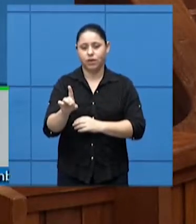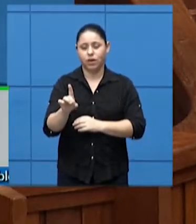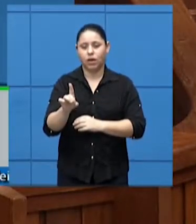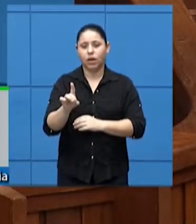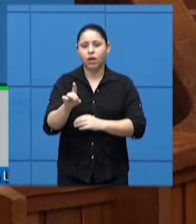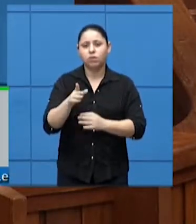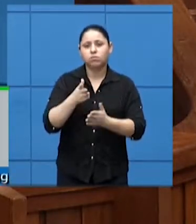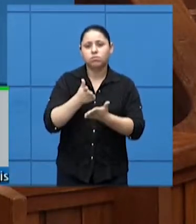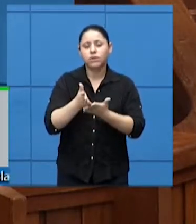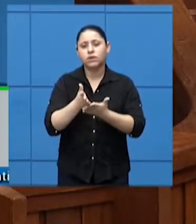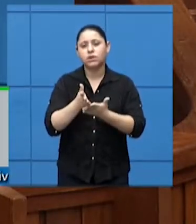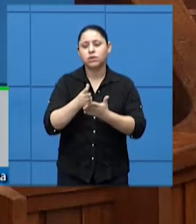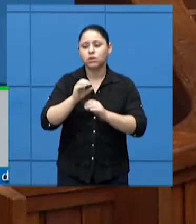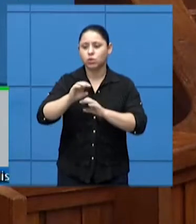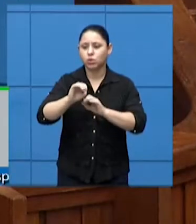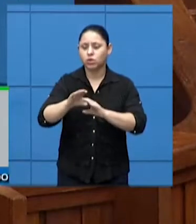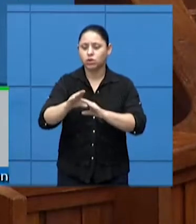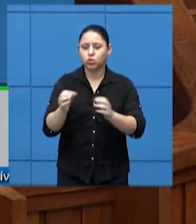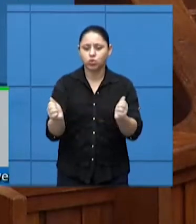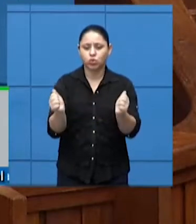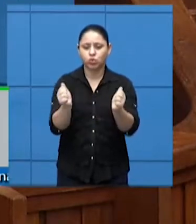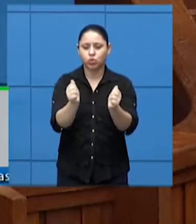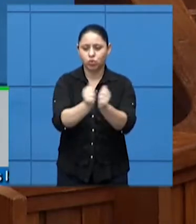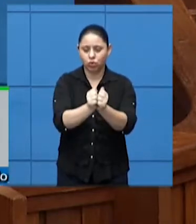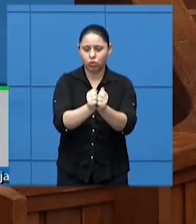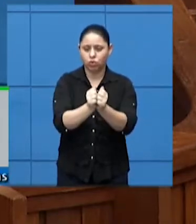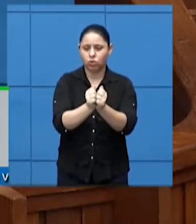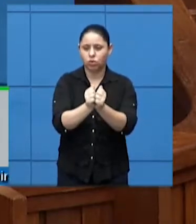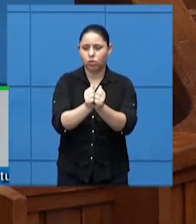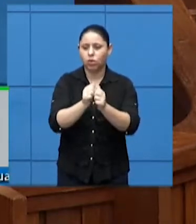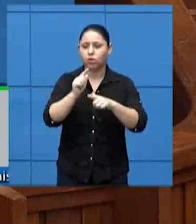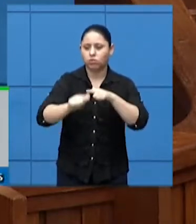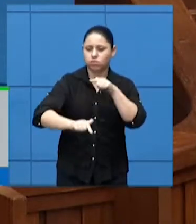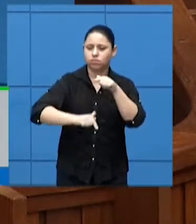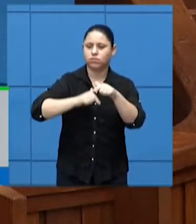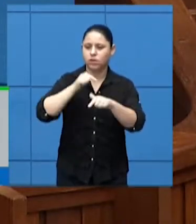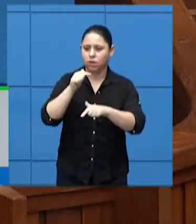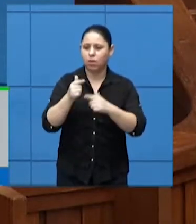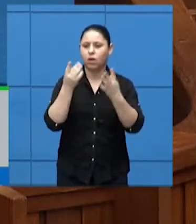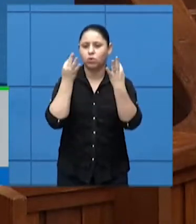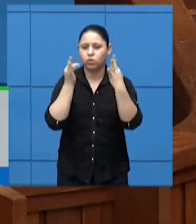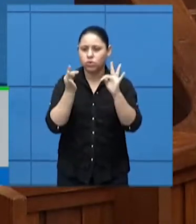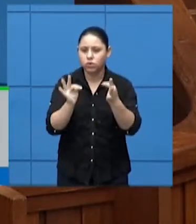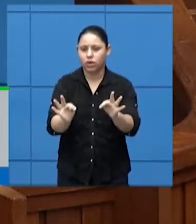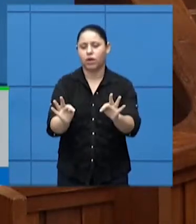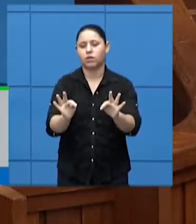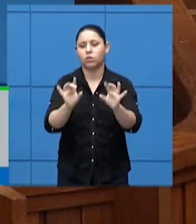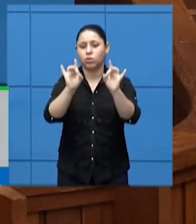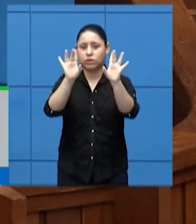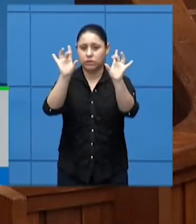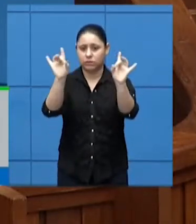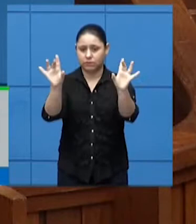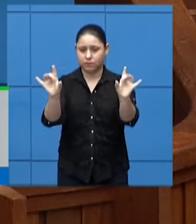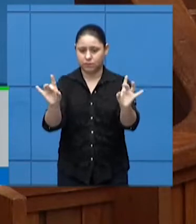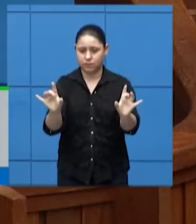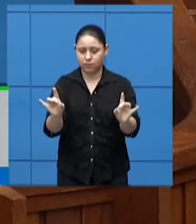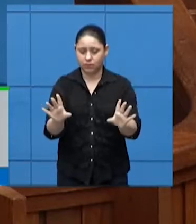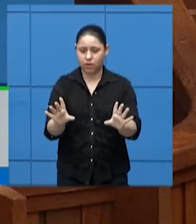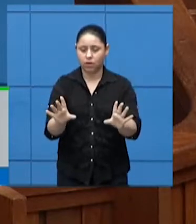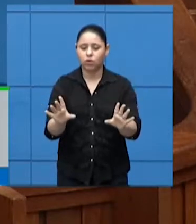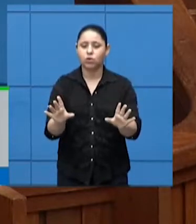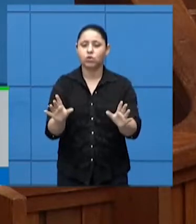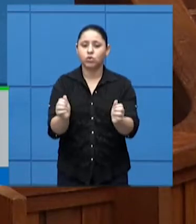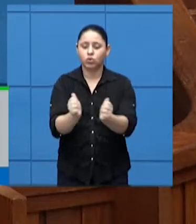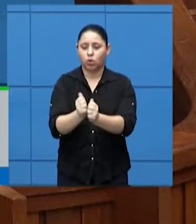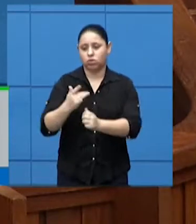da educação, conjugado com a atuação técnica especializada das áreas